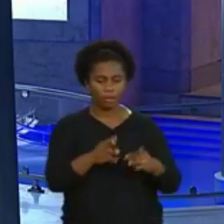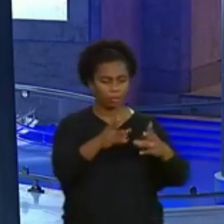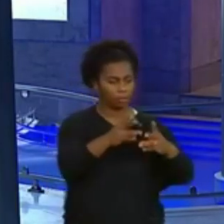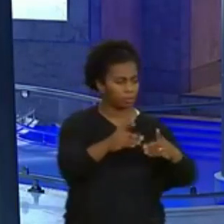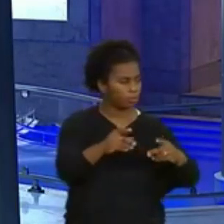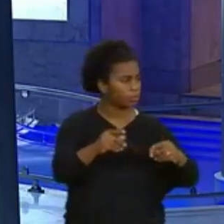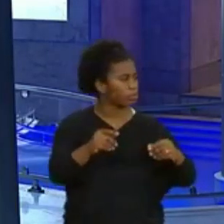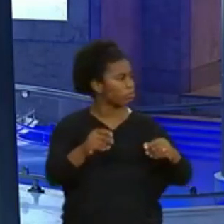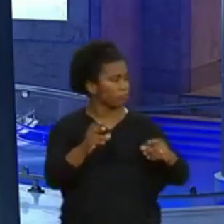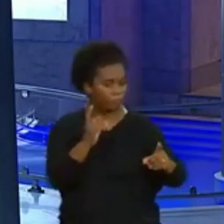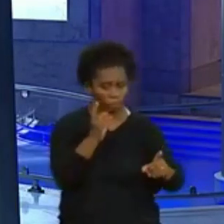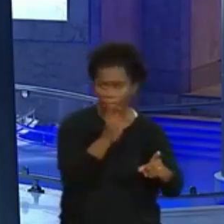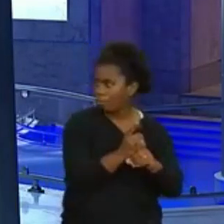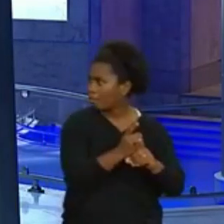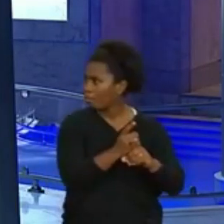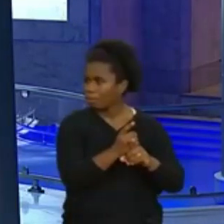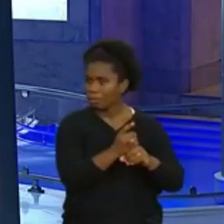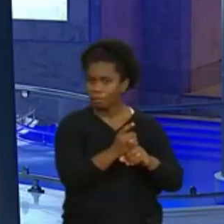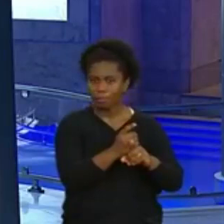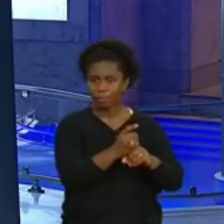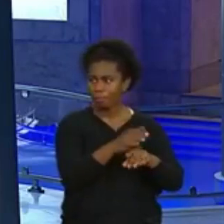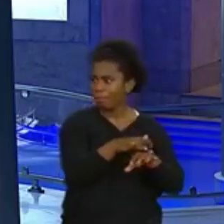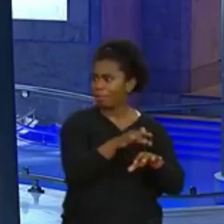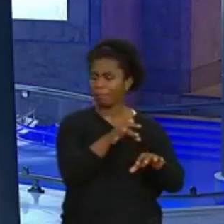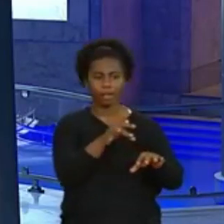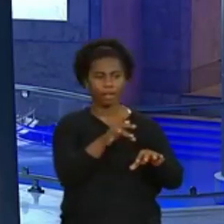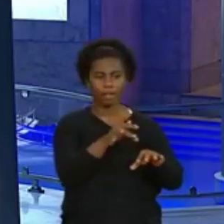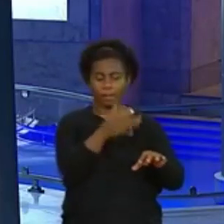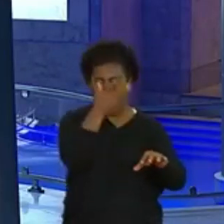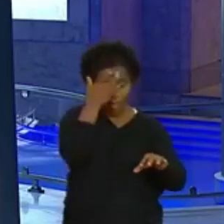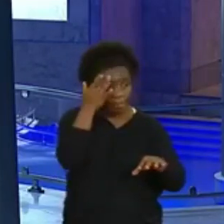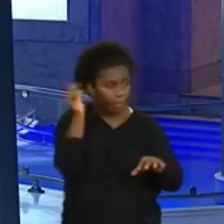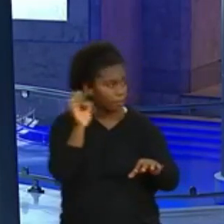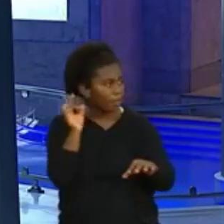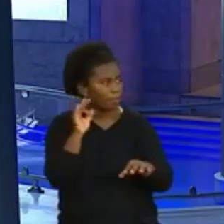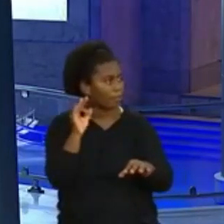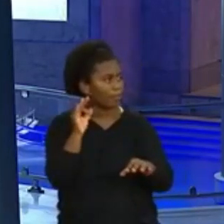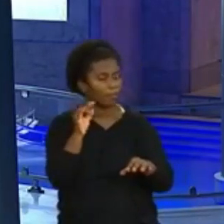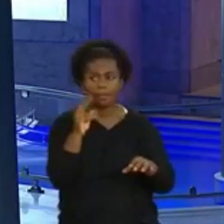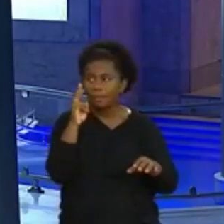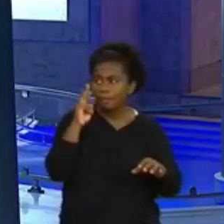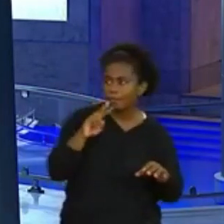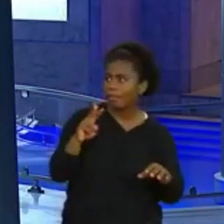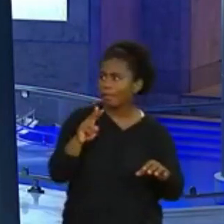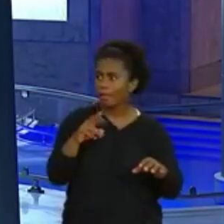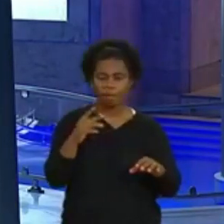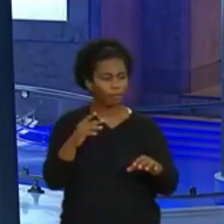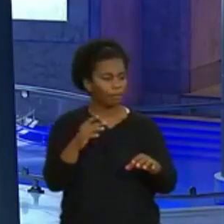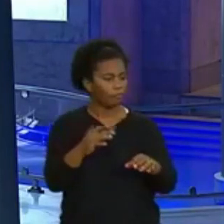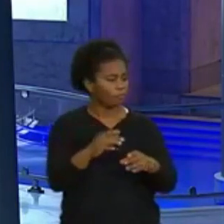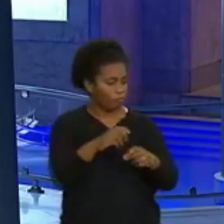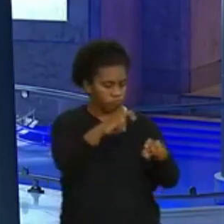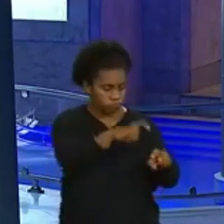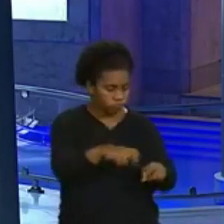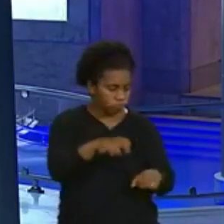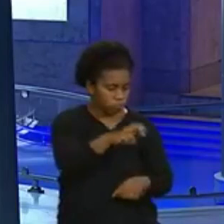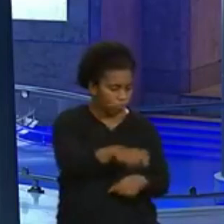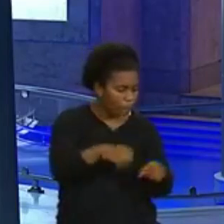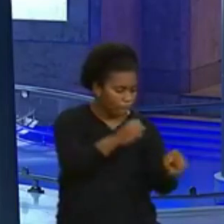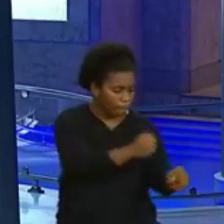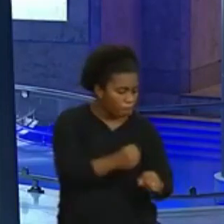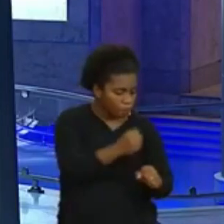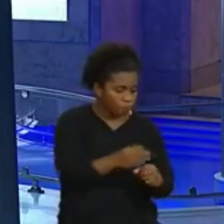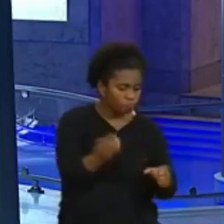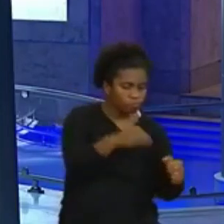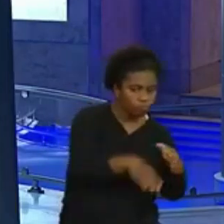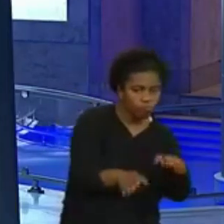tinha visto. E ele voltou. E ele abriu mão de tudo. As pessoas devem ter dito: você está